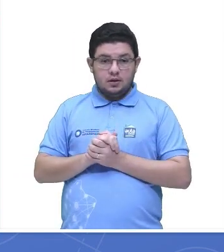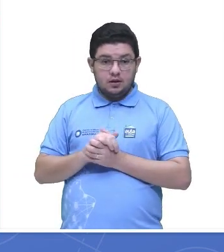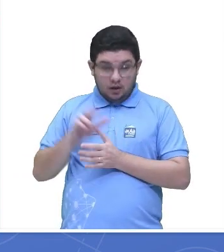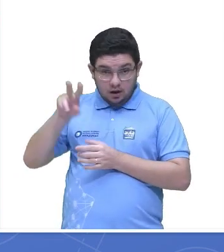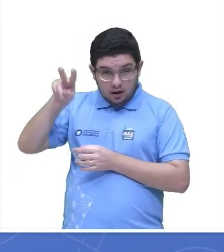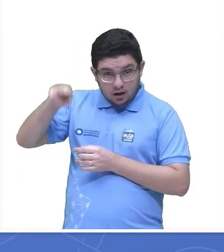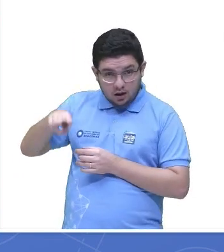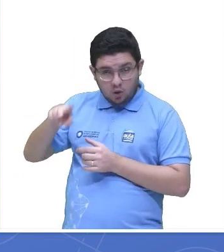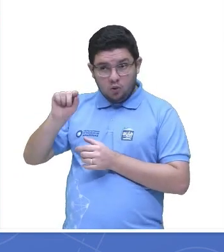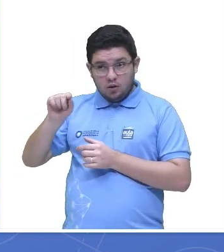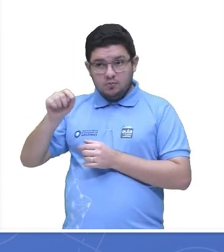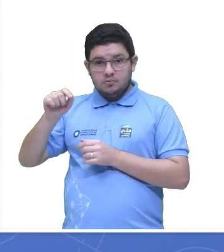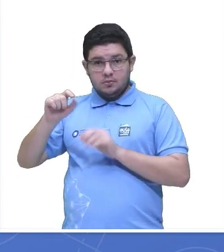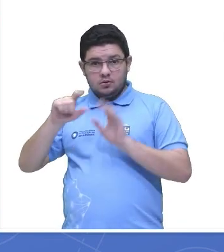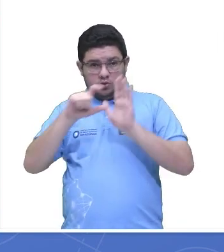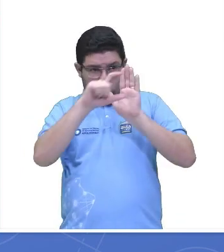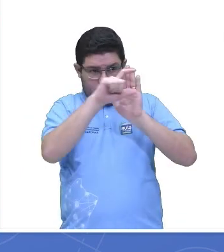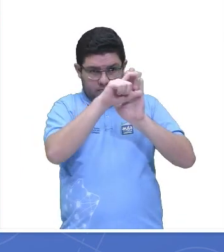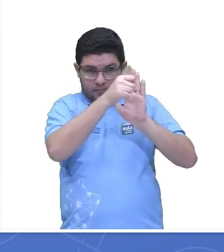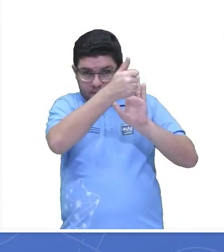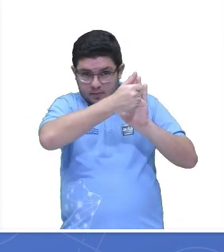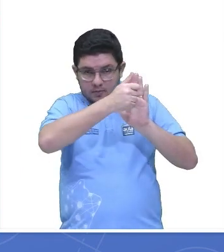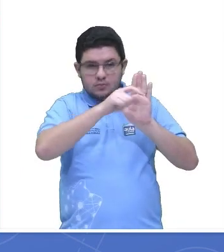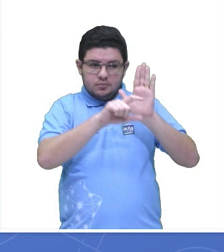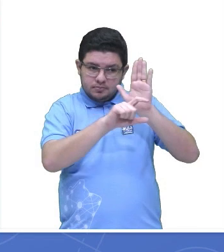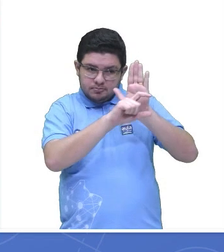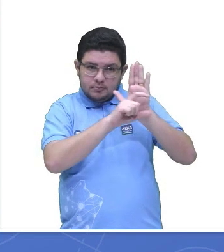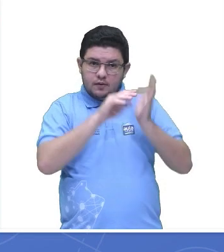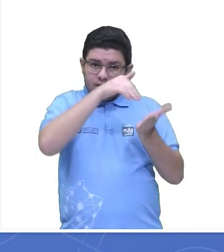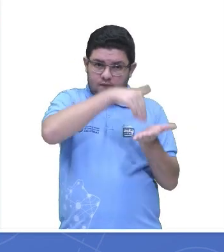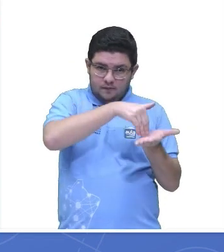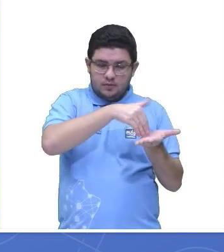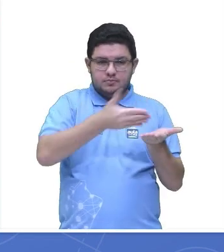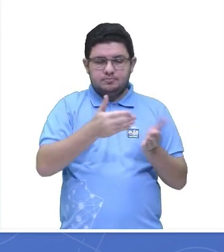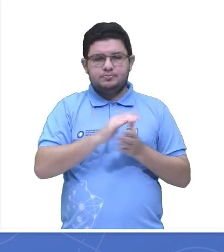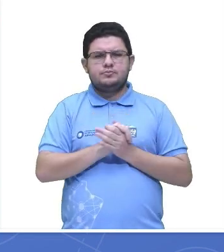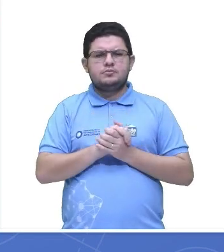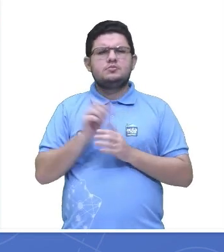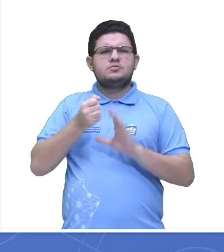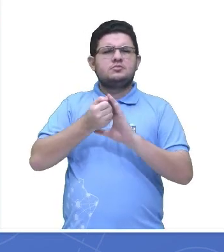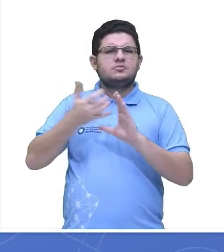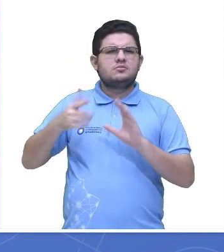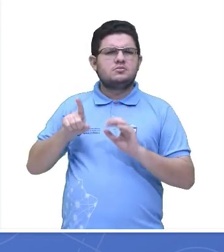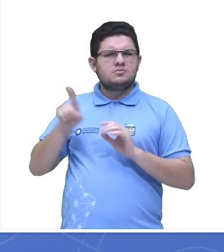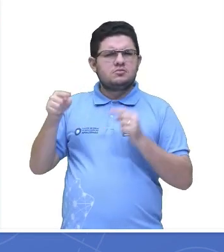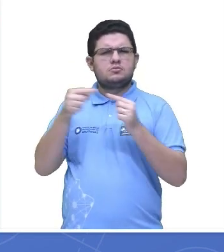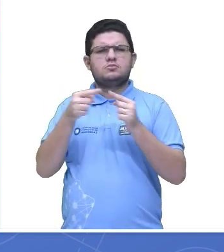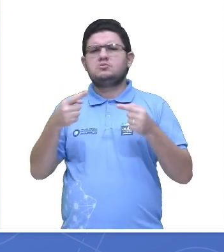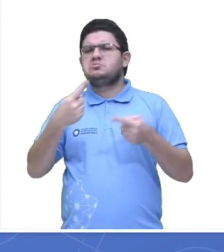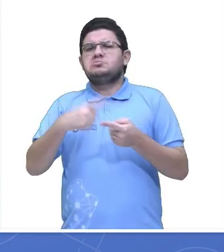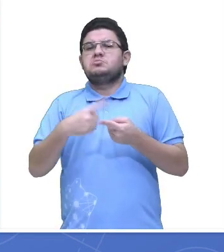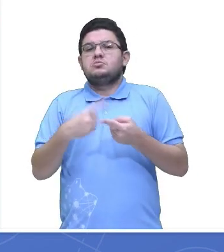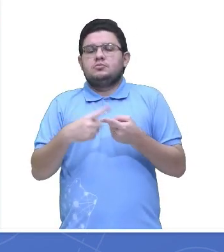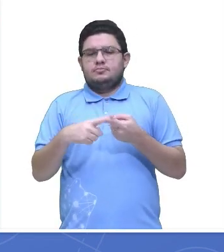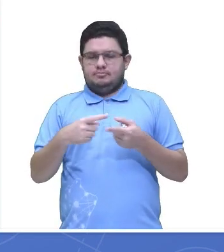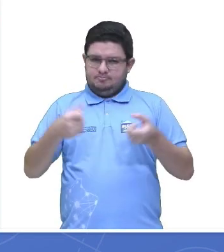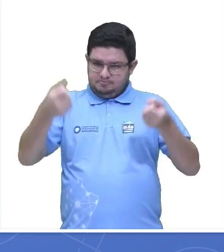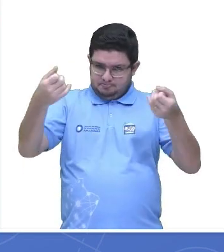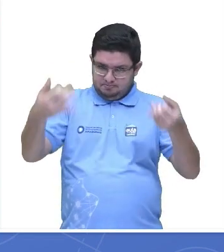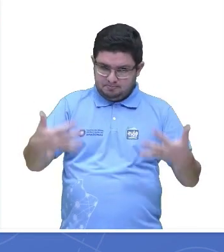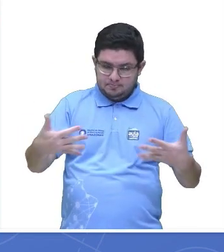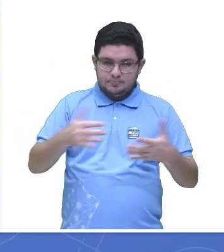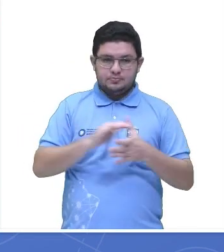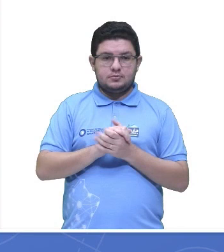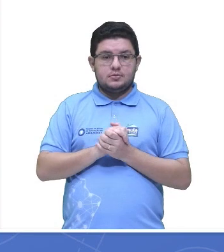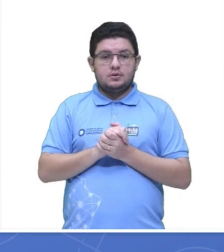que essa é uma característica do skimming? Porque o skimming é aquele tipo de leitura que se adequa bem às situações onde você tem um texto